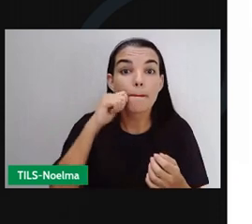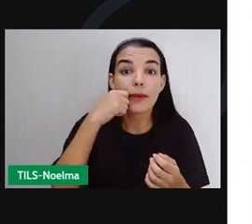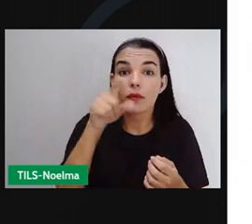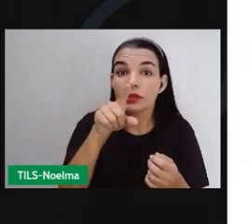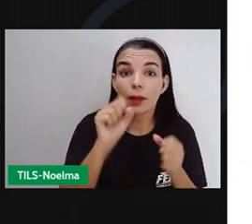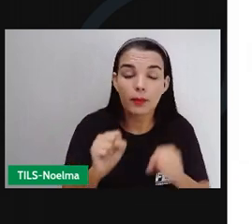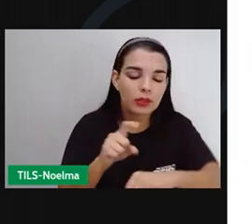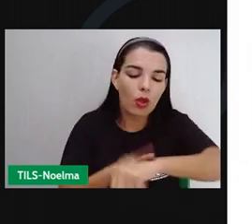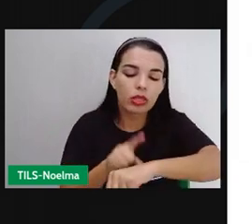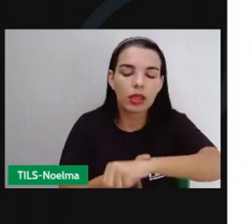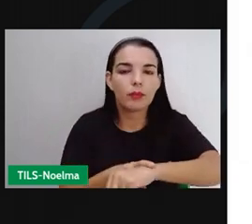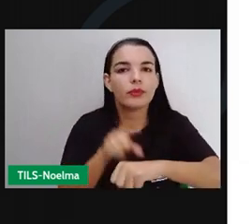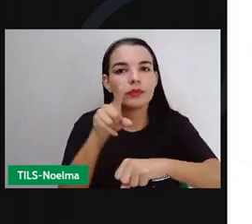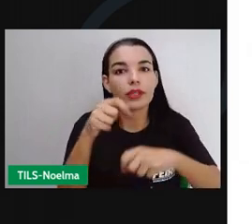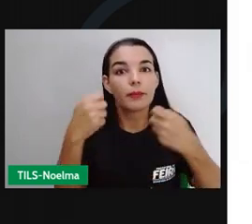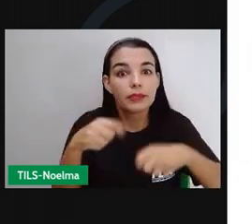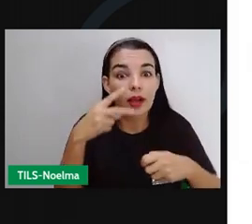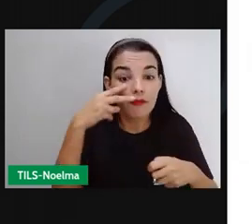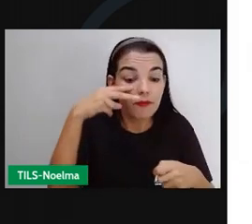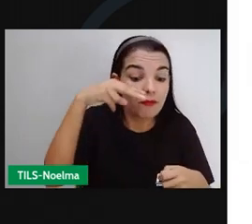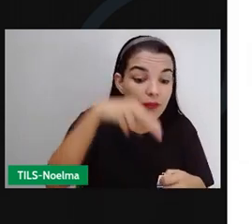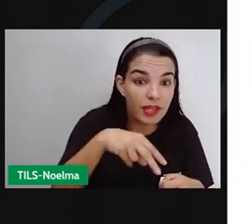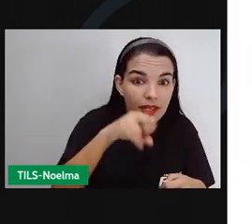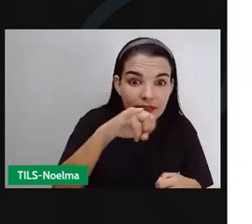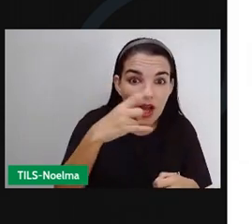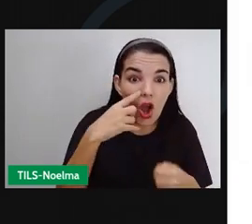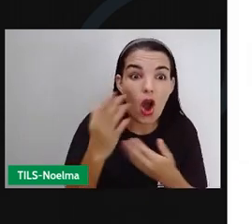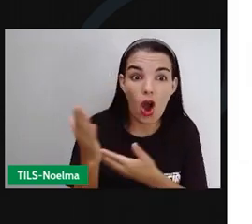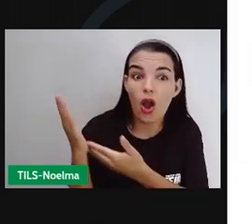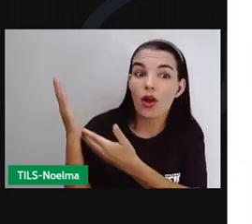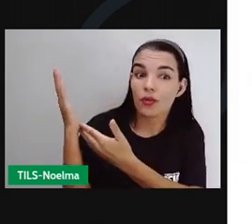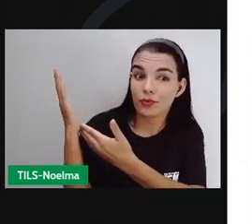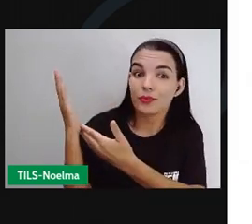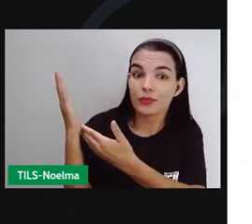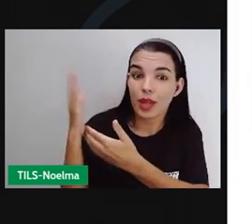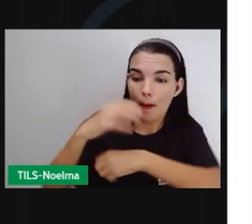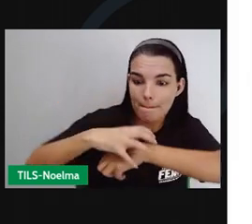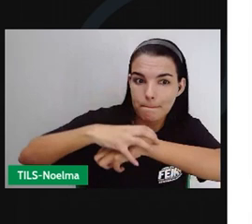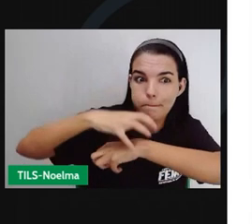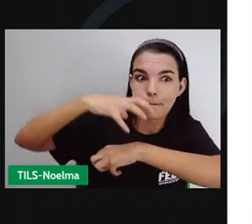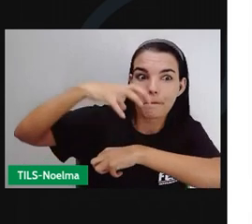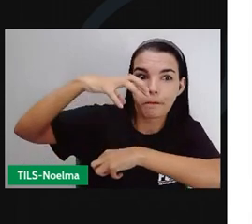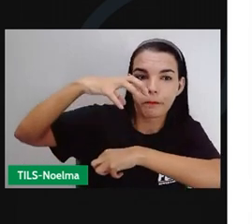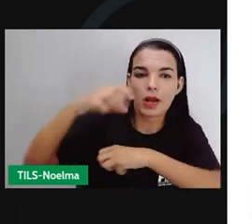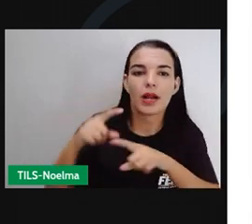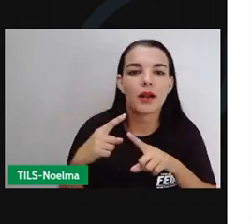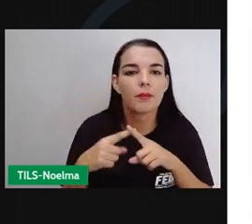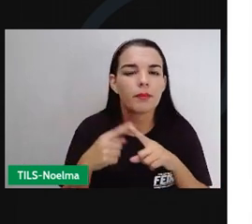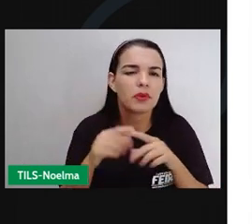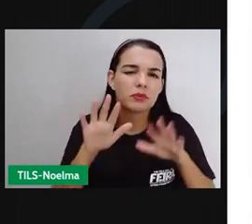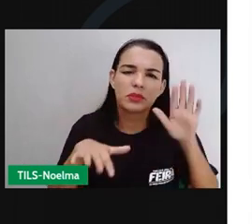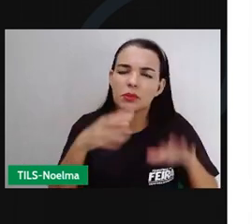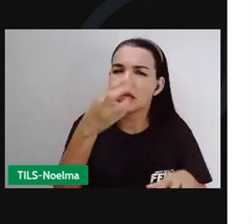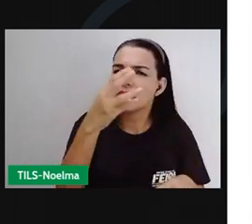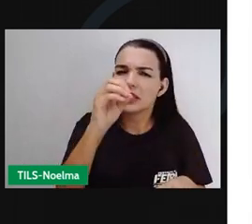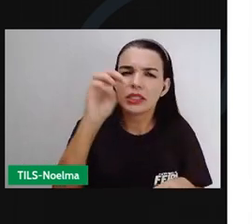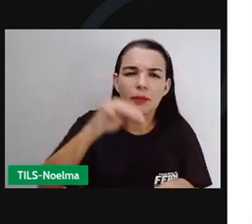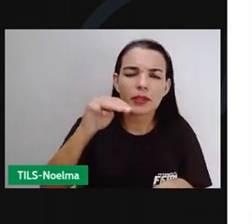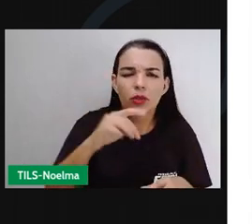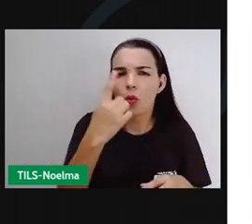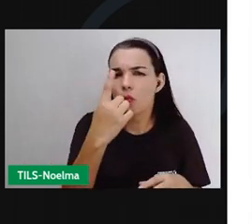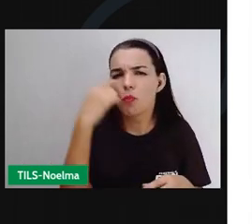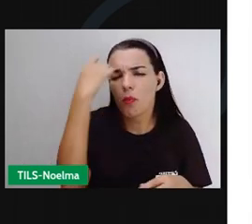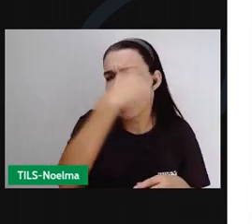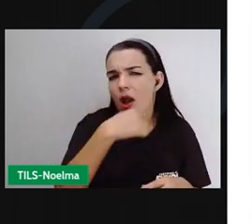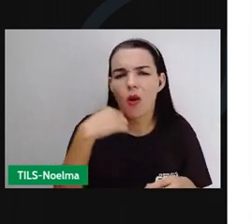ao tempo. Você tem que se apegar ao visual. A massa tem que estar bem crescida desse jeito. Isso pode levar meia hora, uma hora e